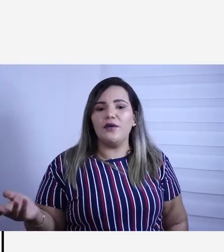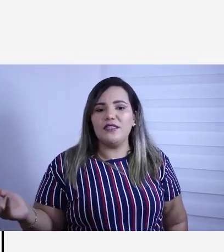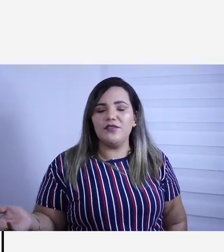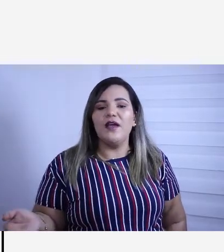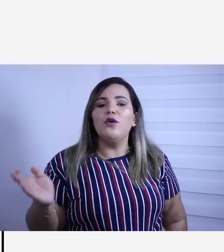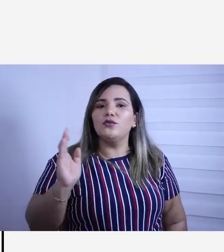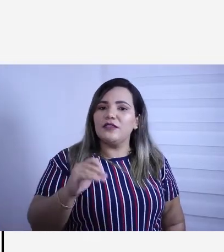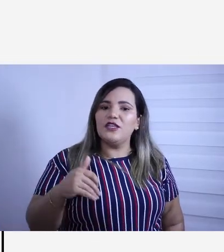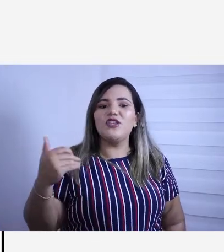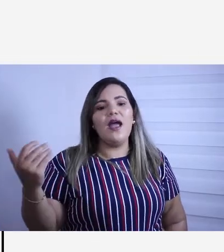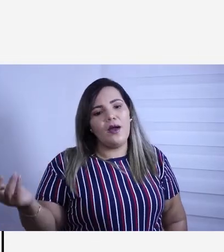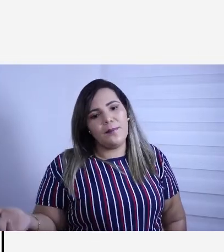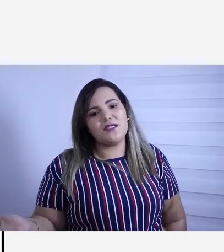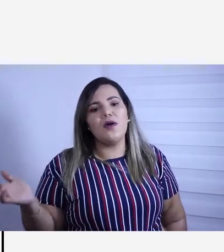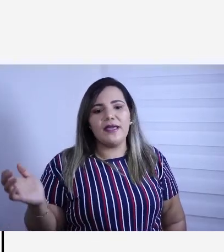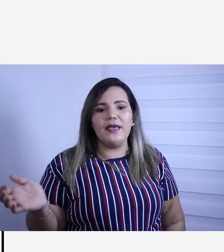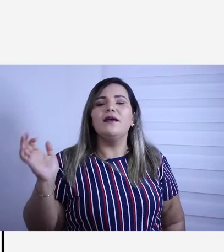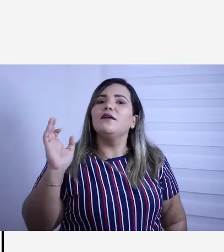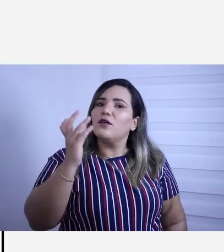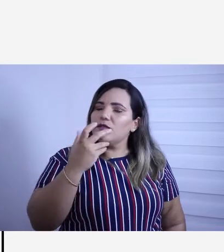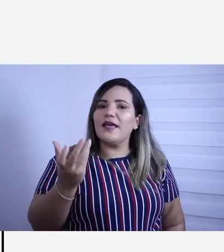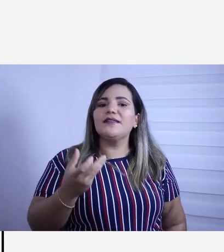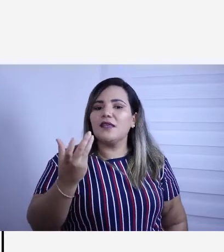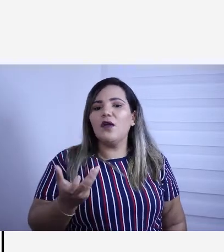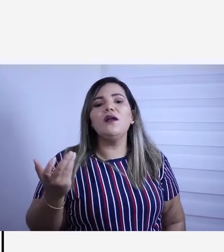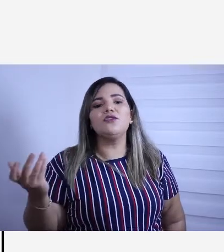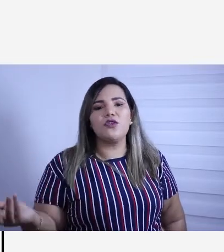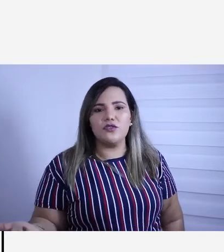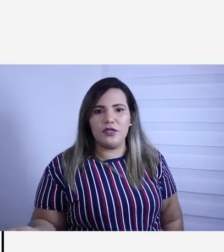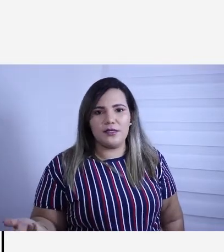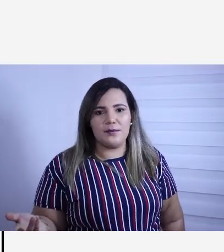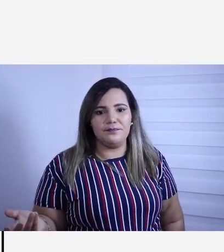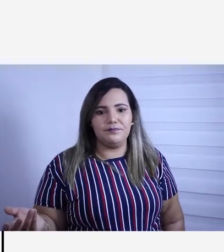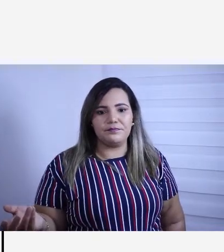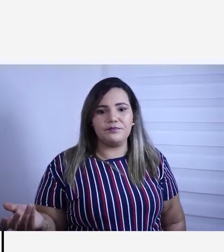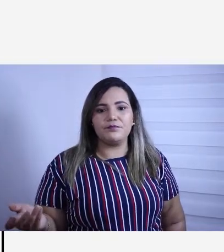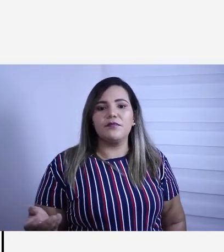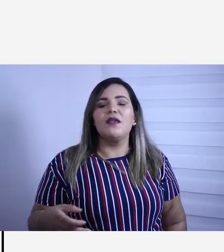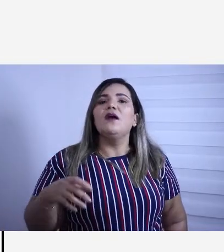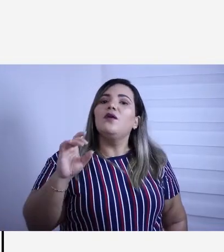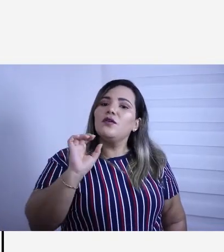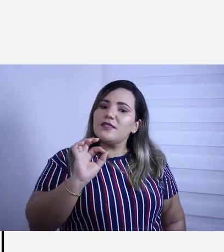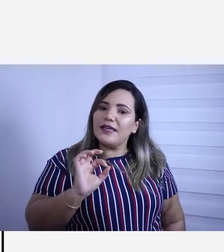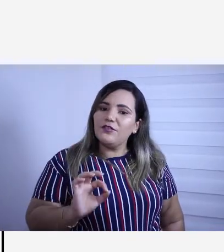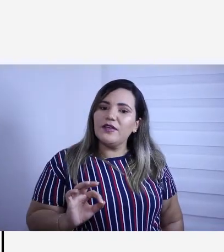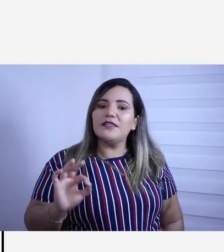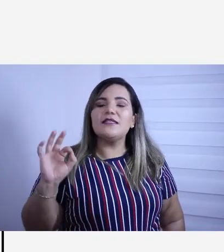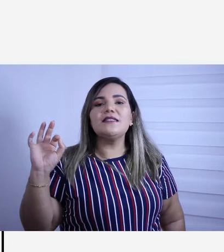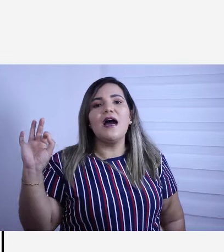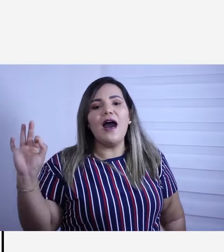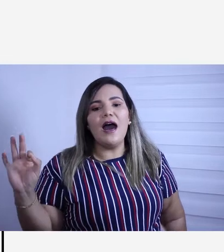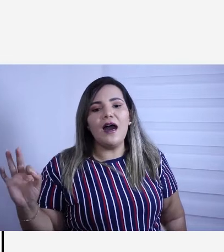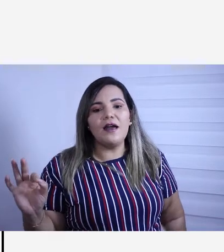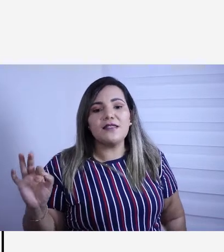fixas artes o dentista é uma pessoa que tá certo aqui olha os nossos dentes e os